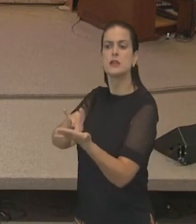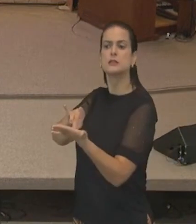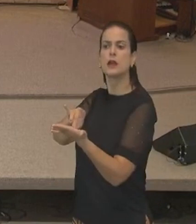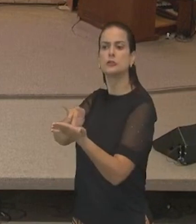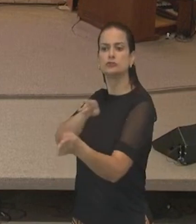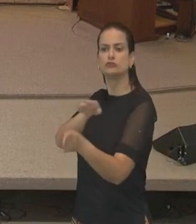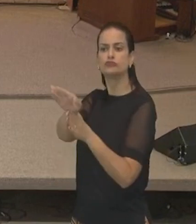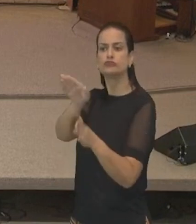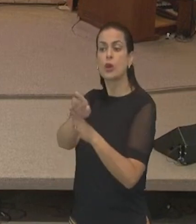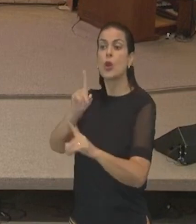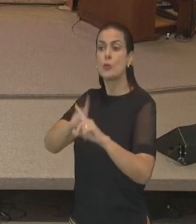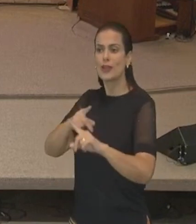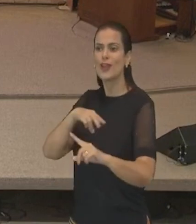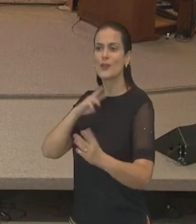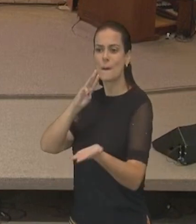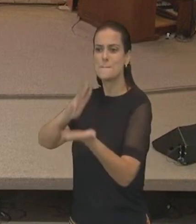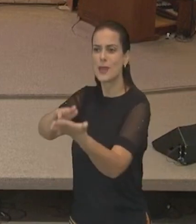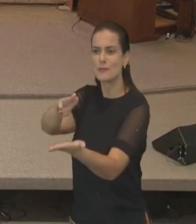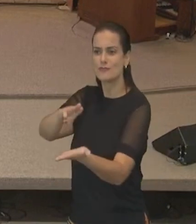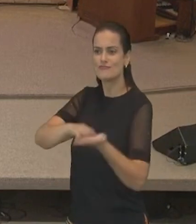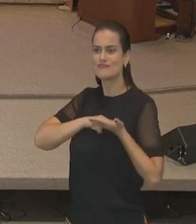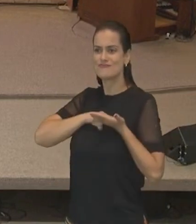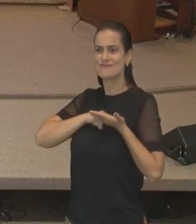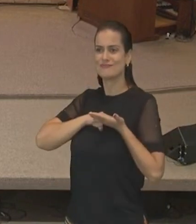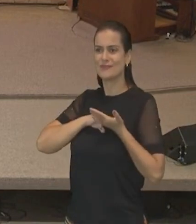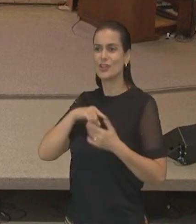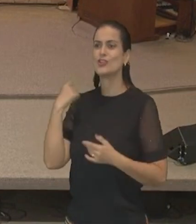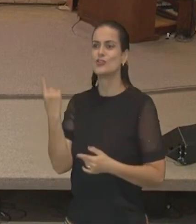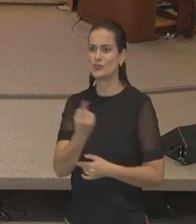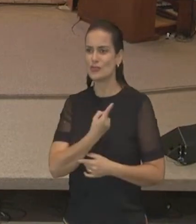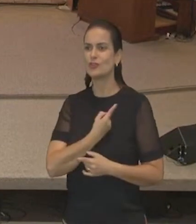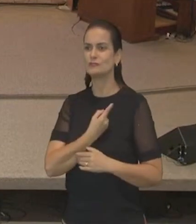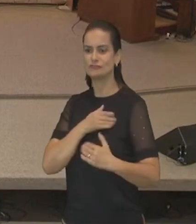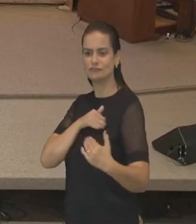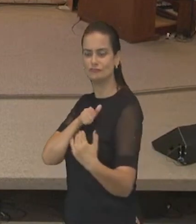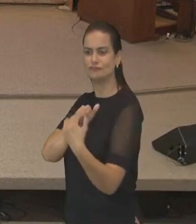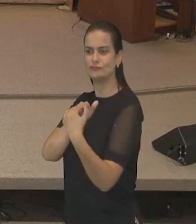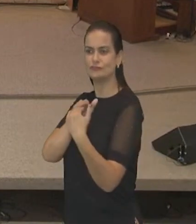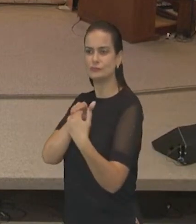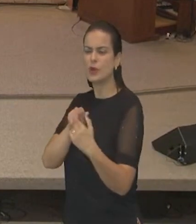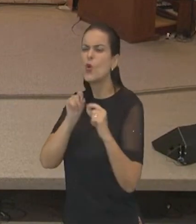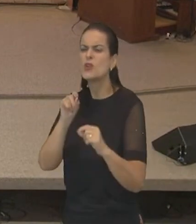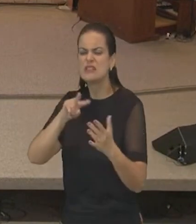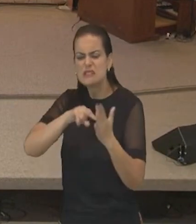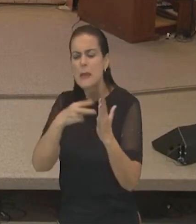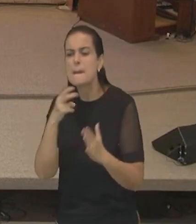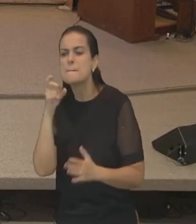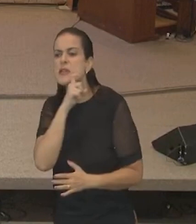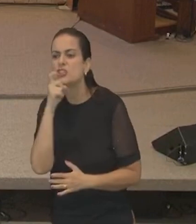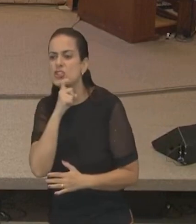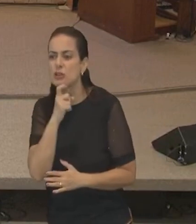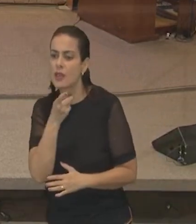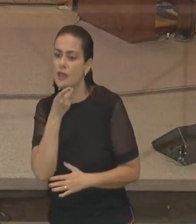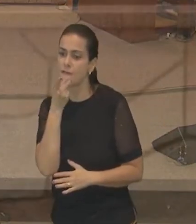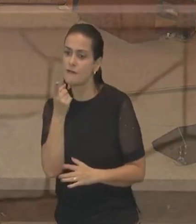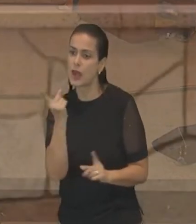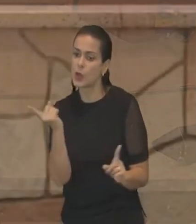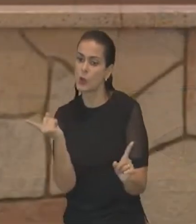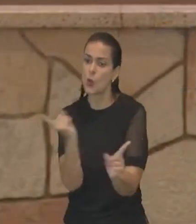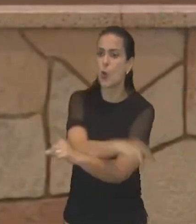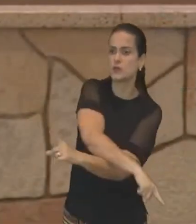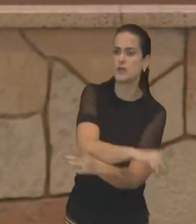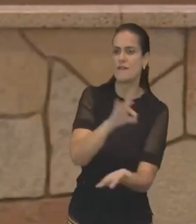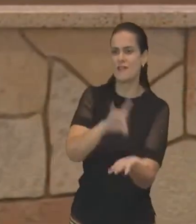nós somos membros uns dos outros. E que é uma mentira? Uma mentira é uma declaração contrária aos